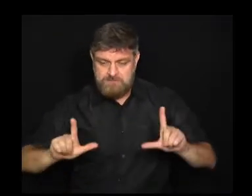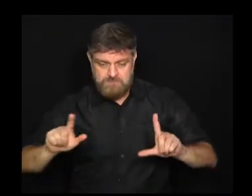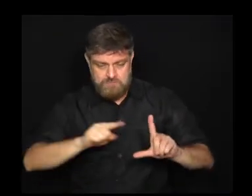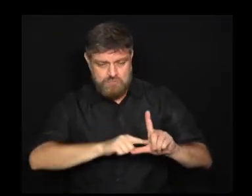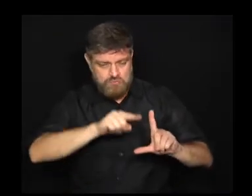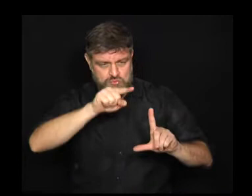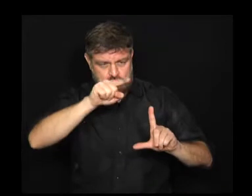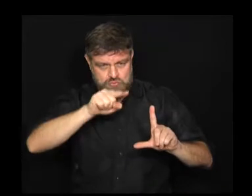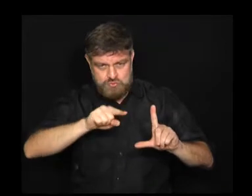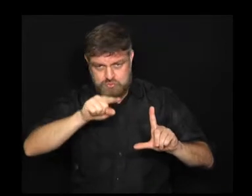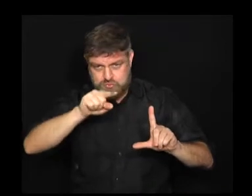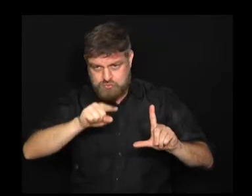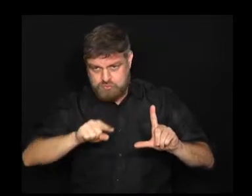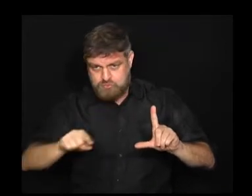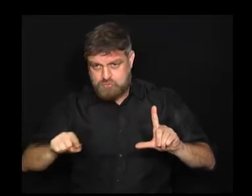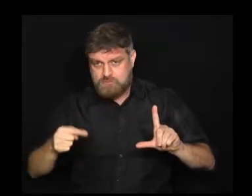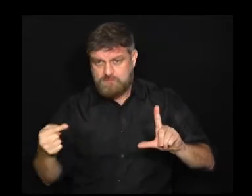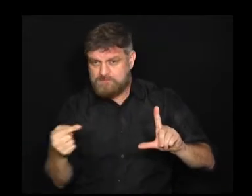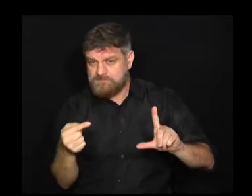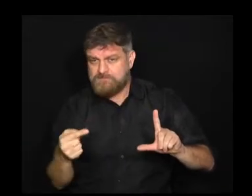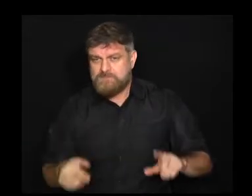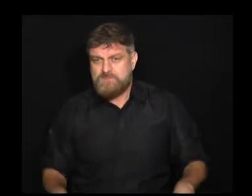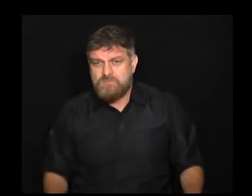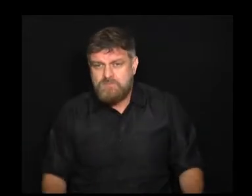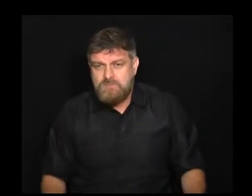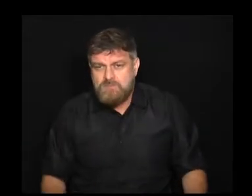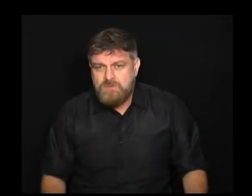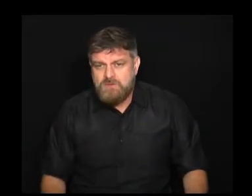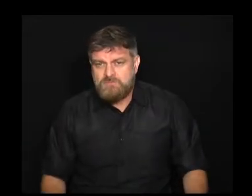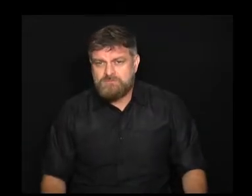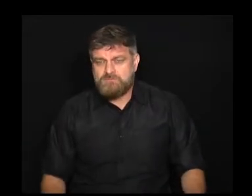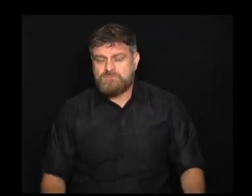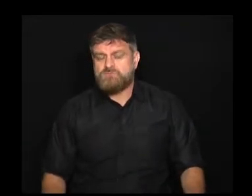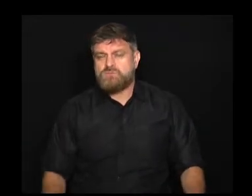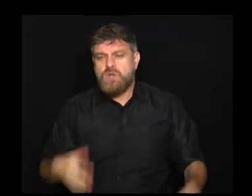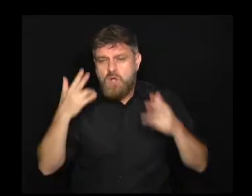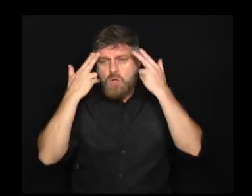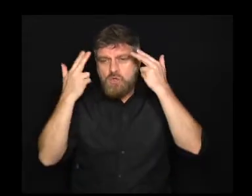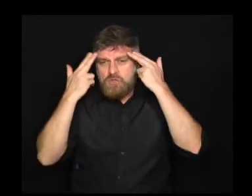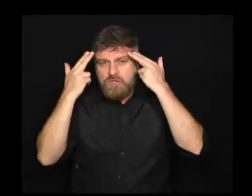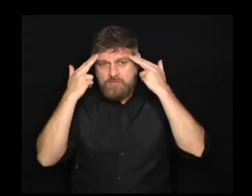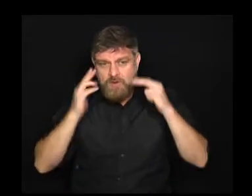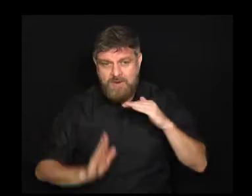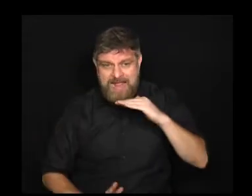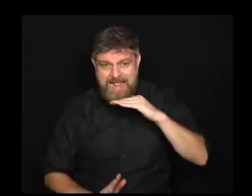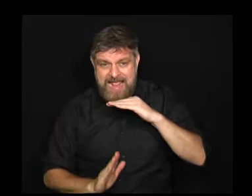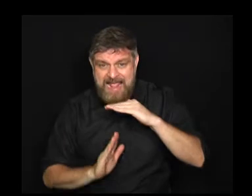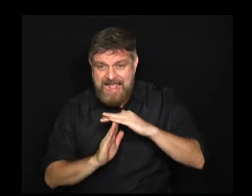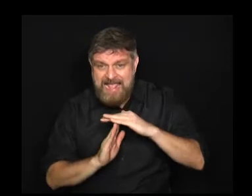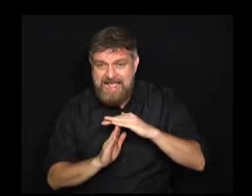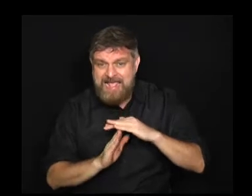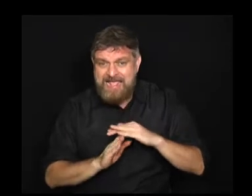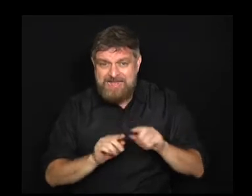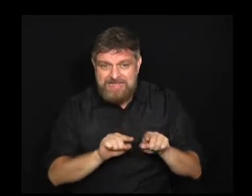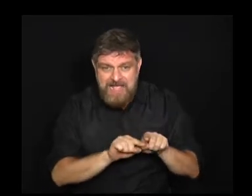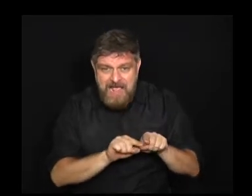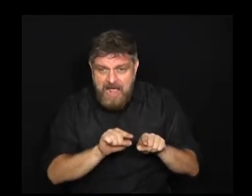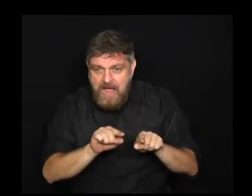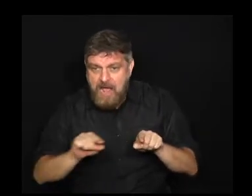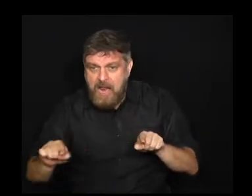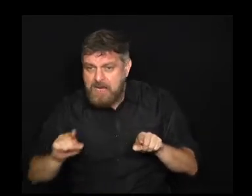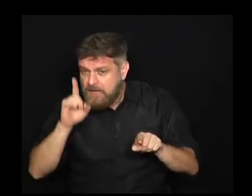seja, o que a gente considera dentro da normalidade até essa linha amarela, não é? Isso aí